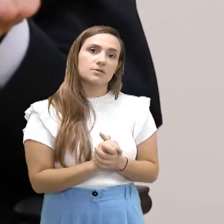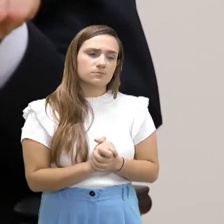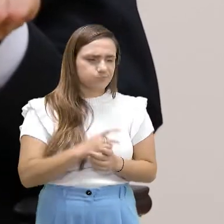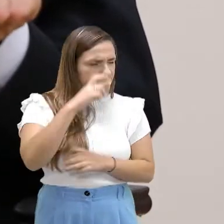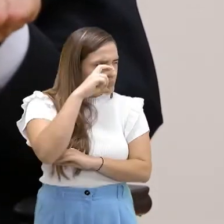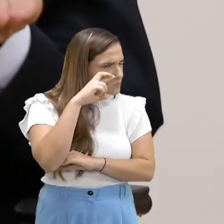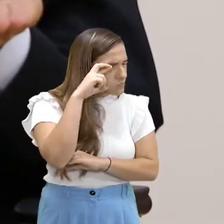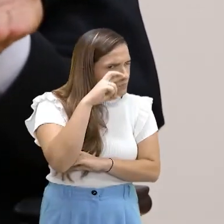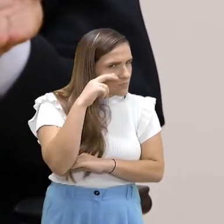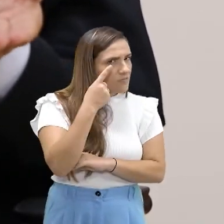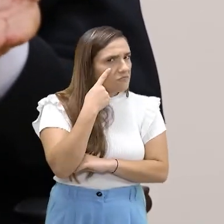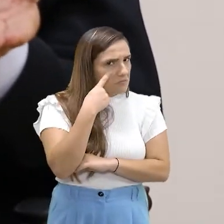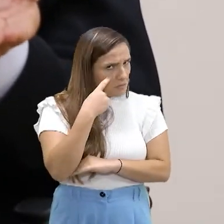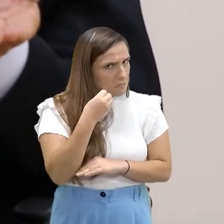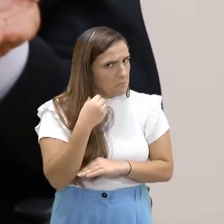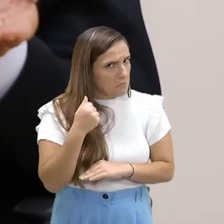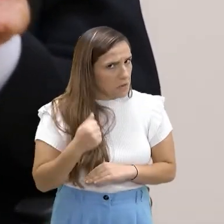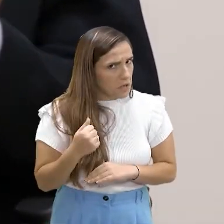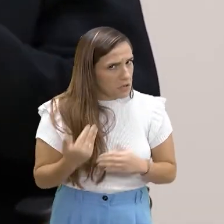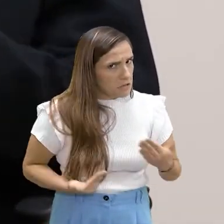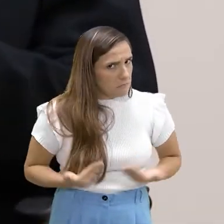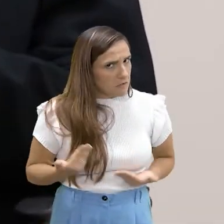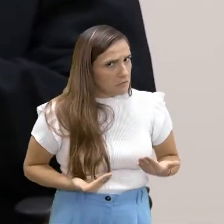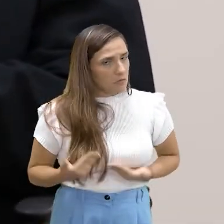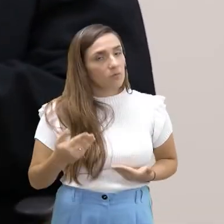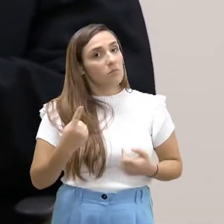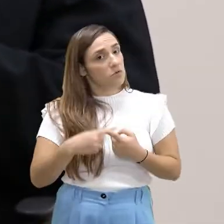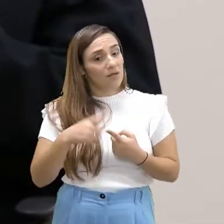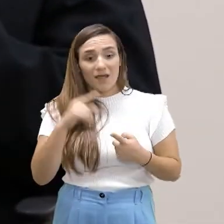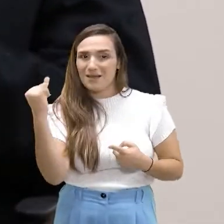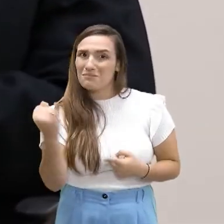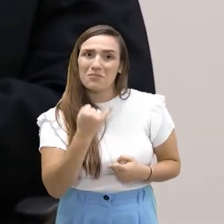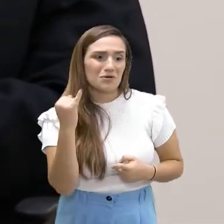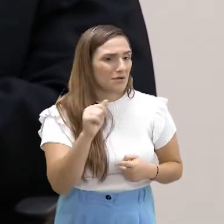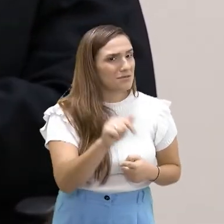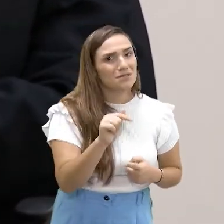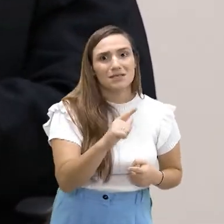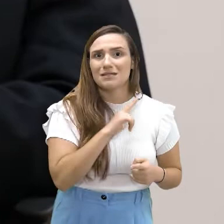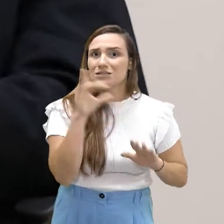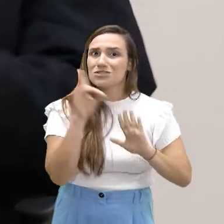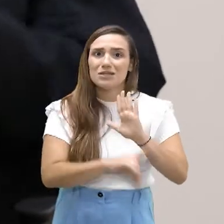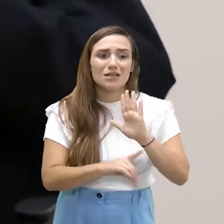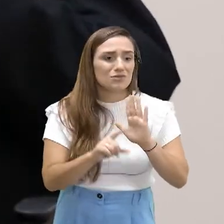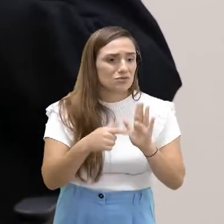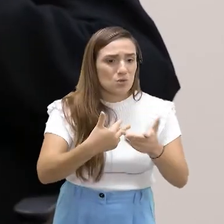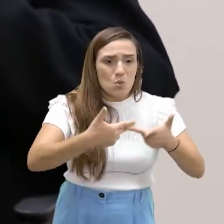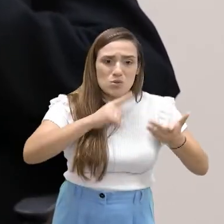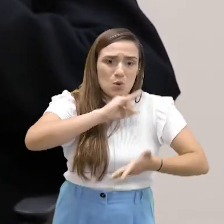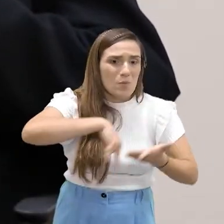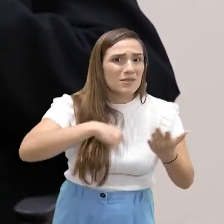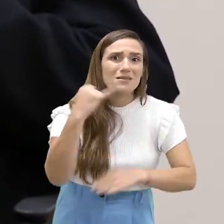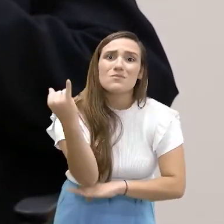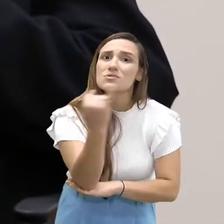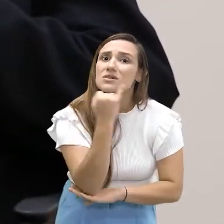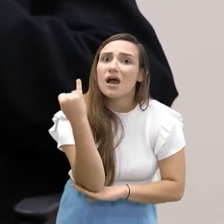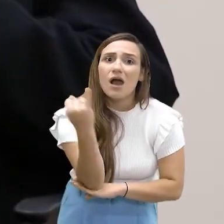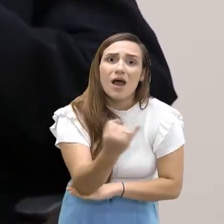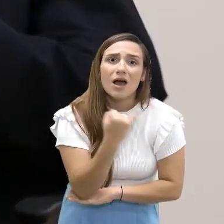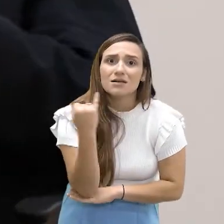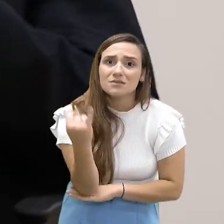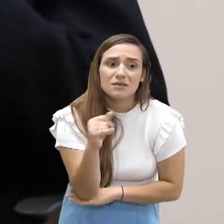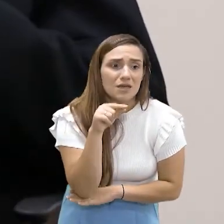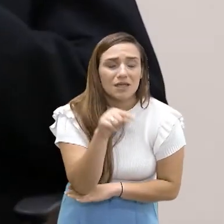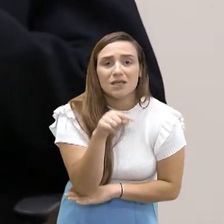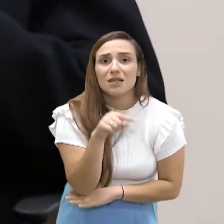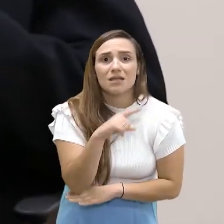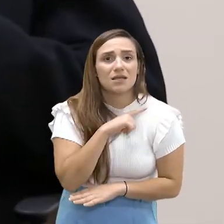necessitam de fiscalização. Porque, dada a importância da guarda desses documentos, vejam,